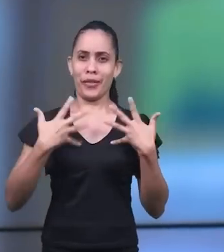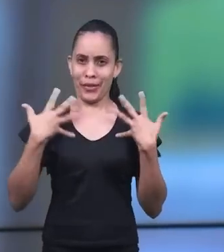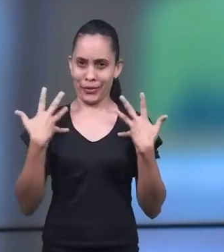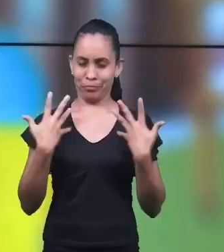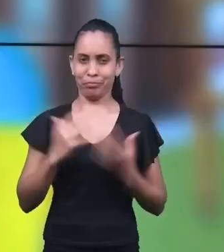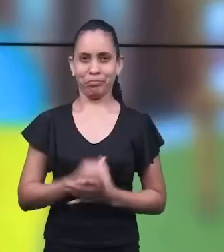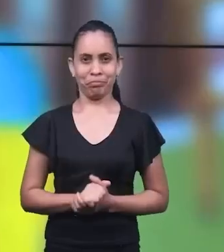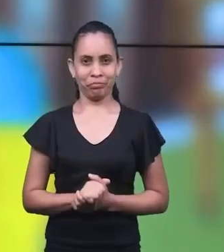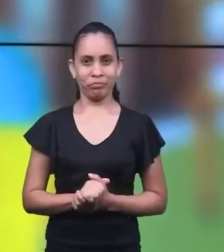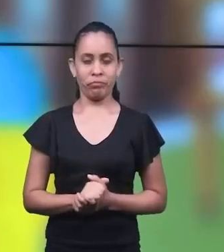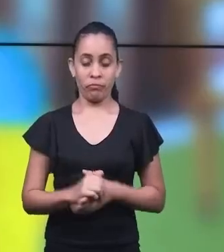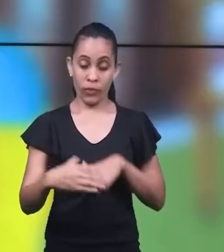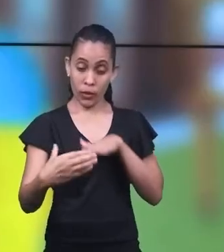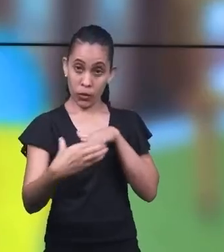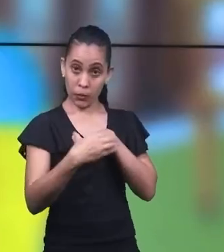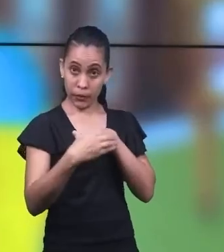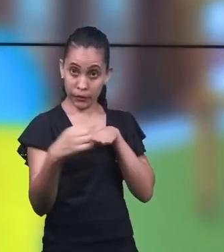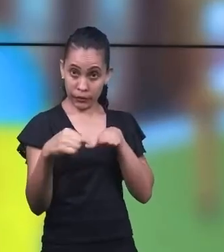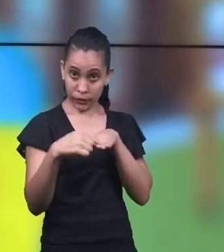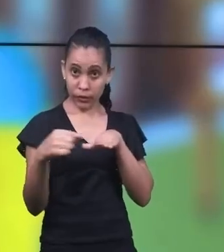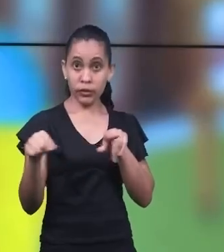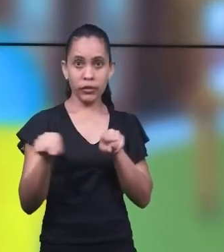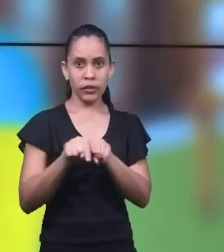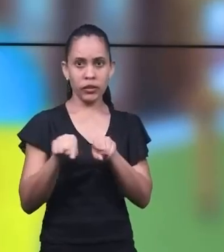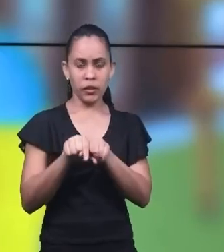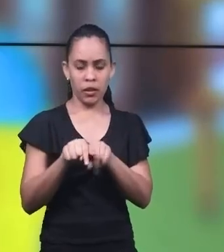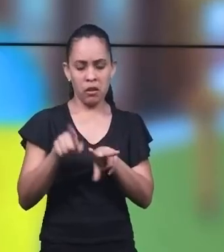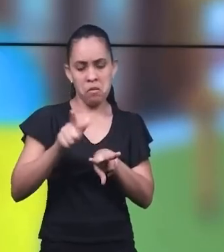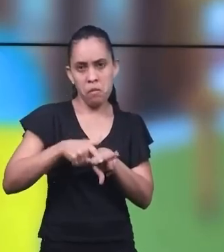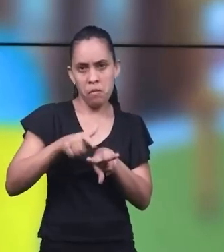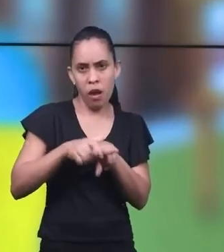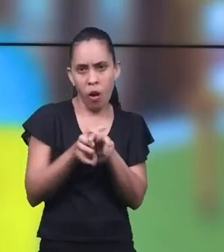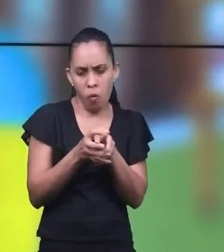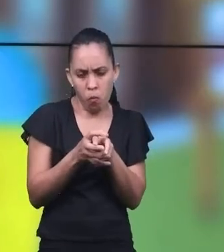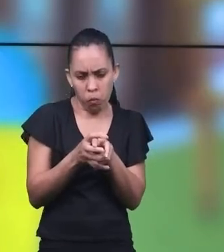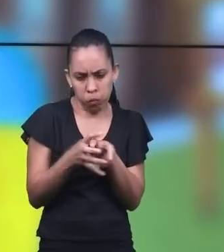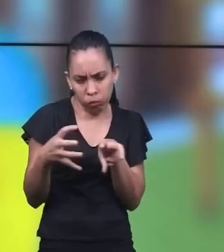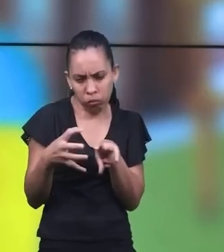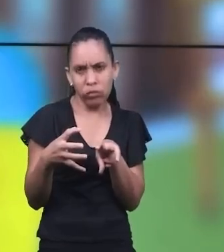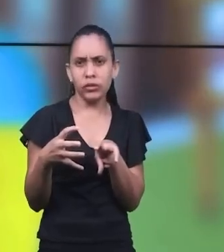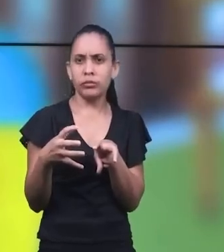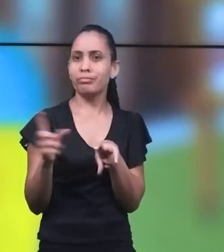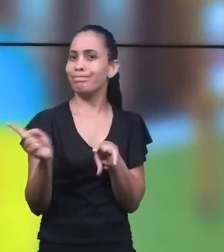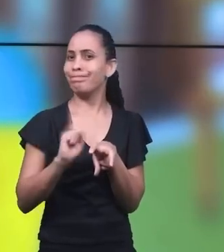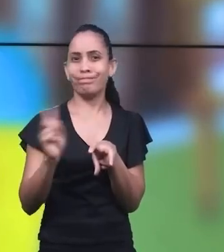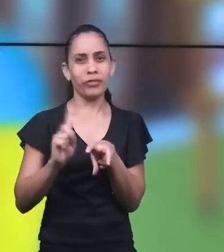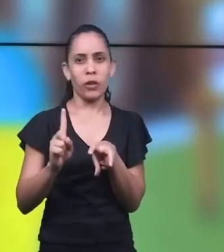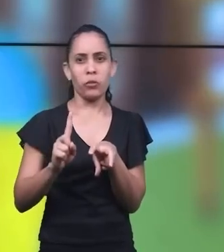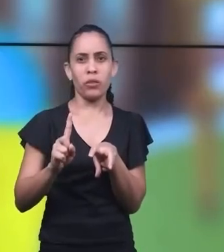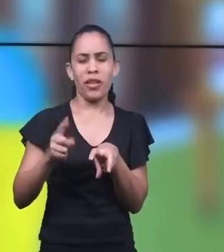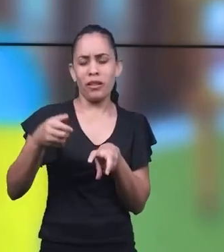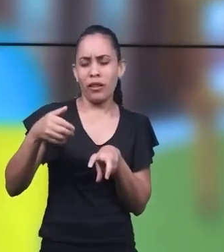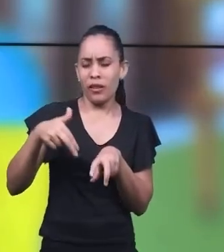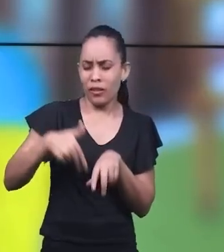alegria. Os pés deles também não se incharam. Apesar da caminhada no